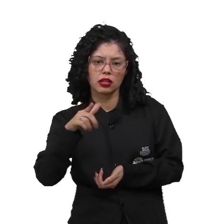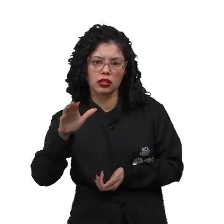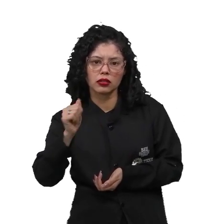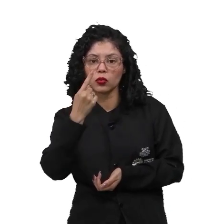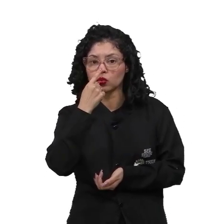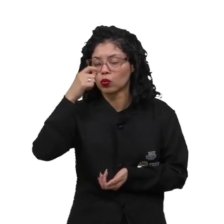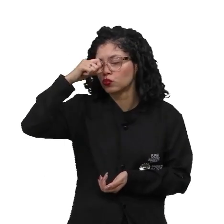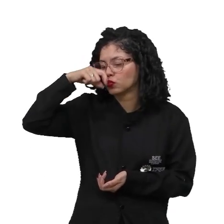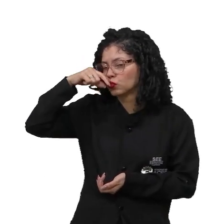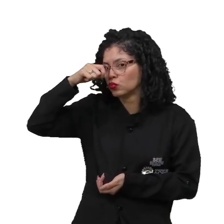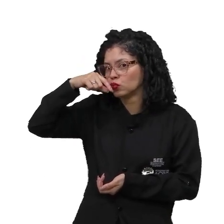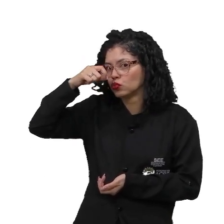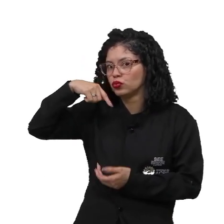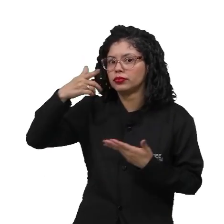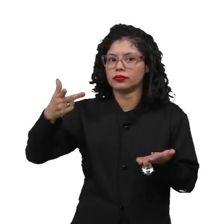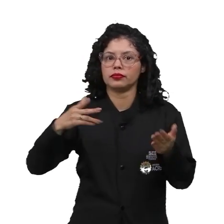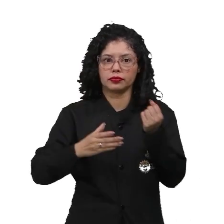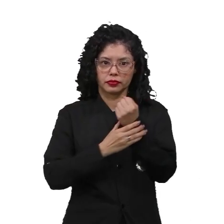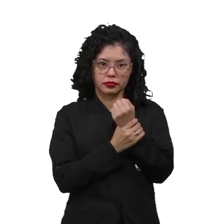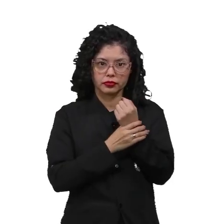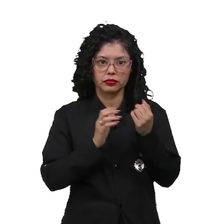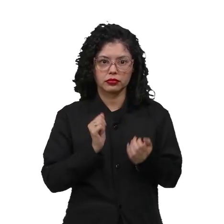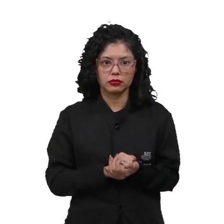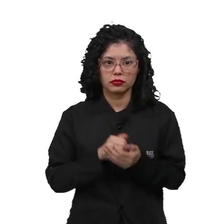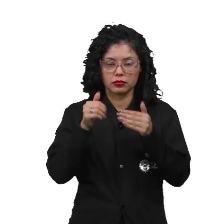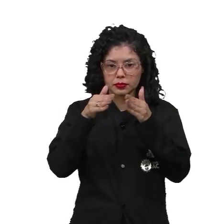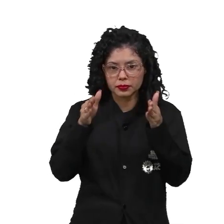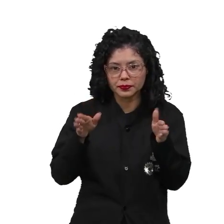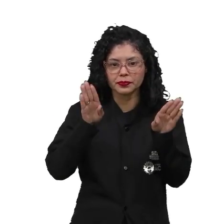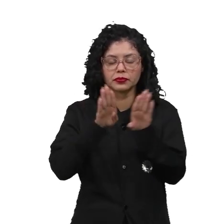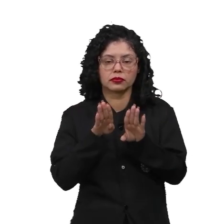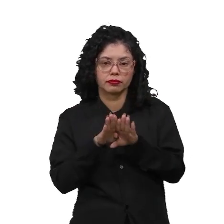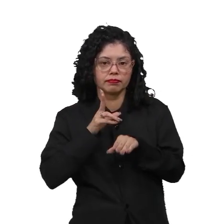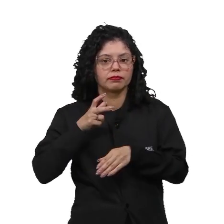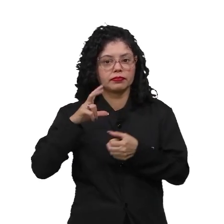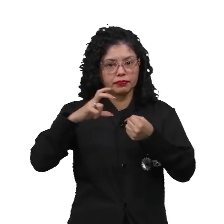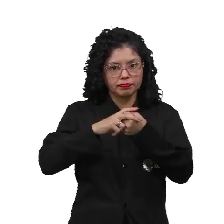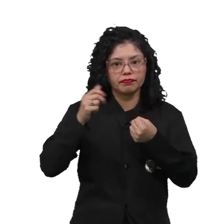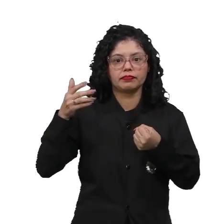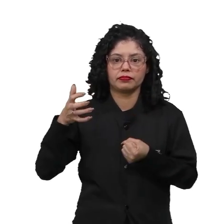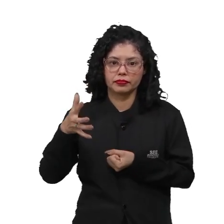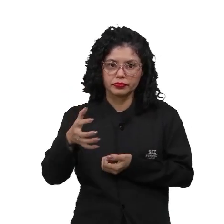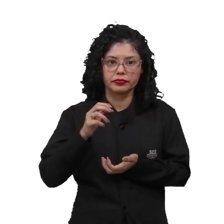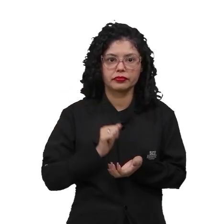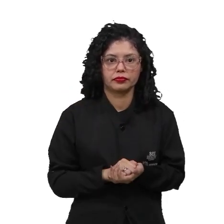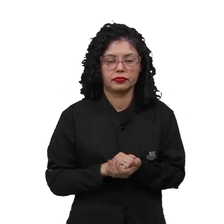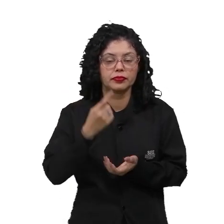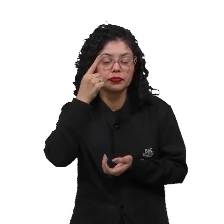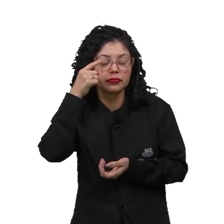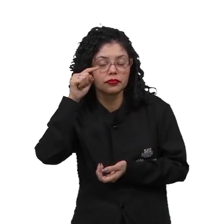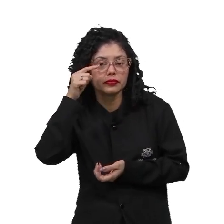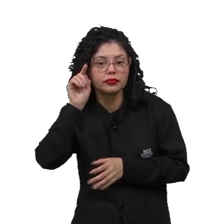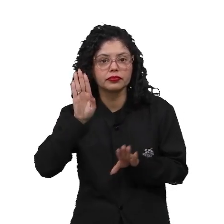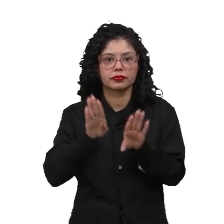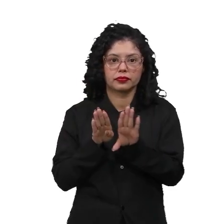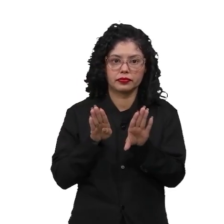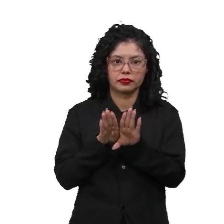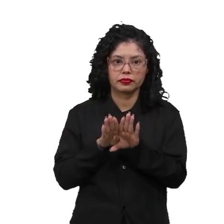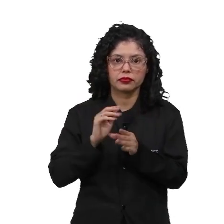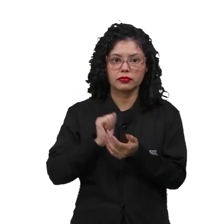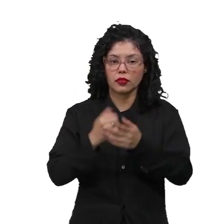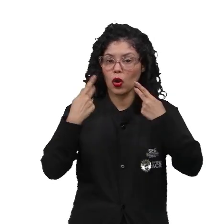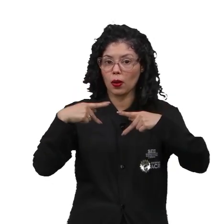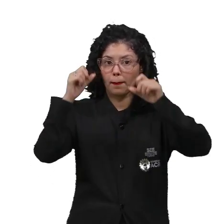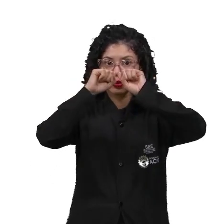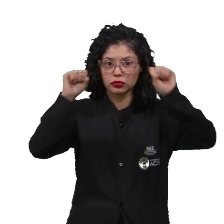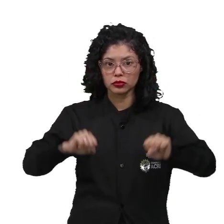do nariz, né? Que vai proteger essa porta de entrada ali de vírus e bactéria. Os cílios, né? Além das proteínas